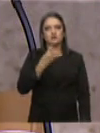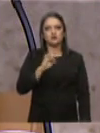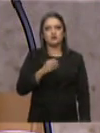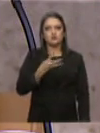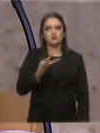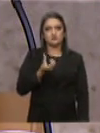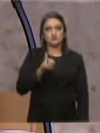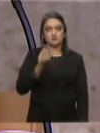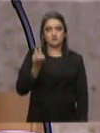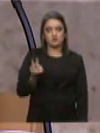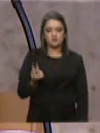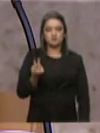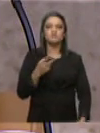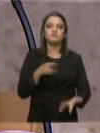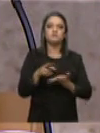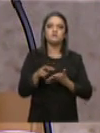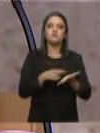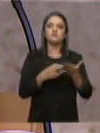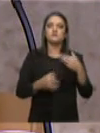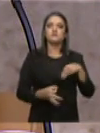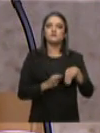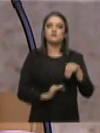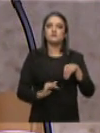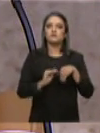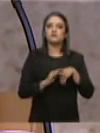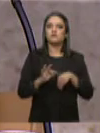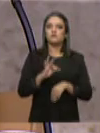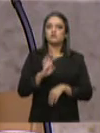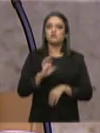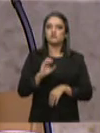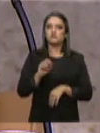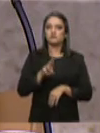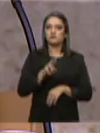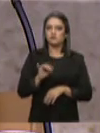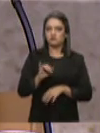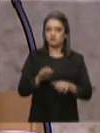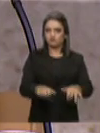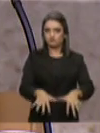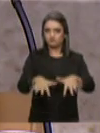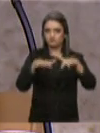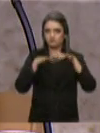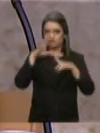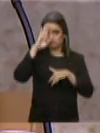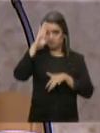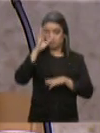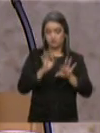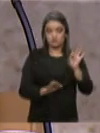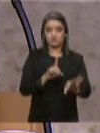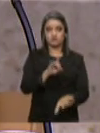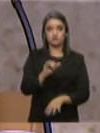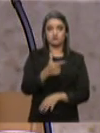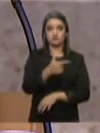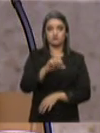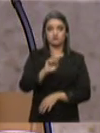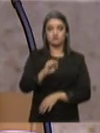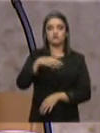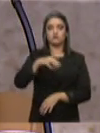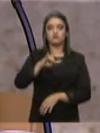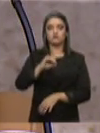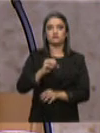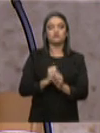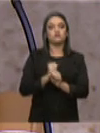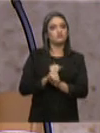730.462, relatoria do ministro Teori Zavascki, Tribunal Pleno, julgamento em 28 de maio